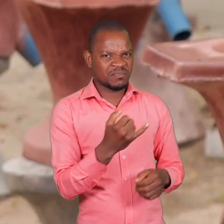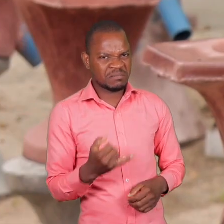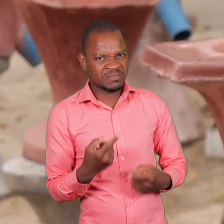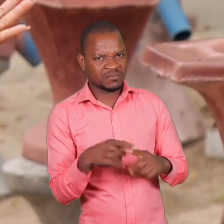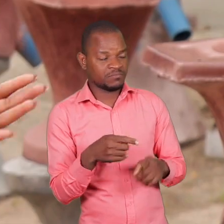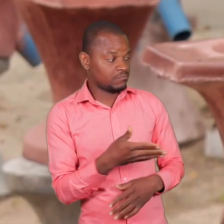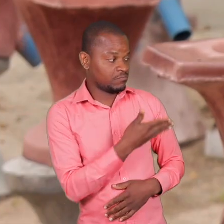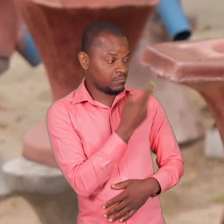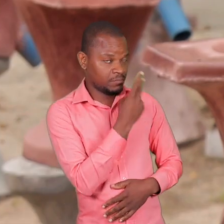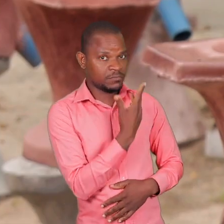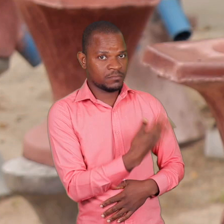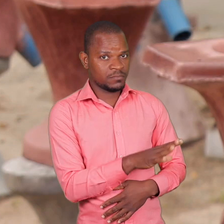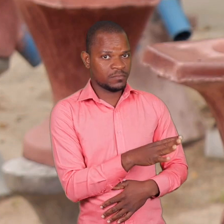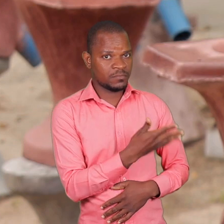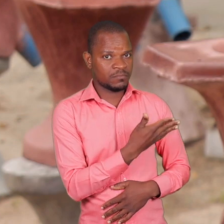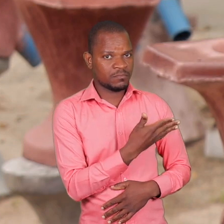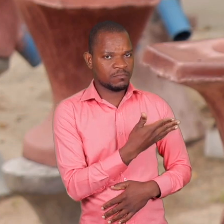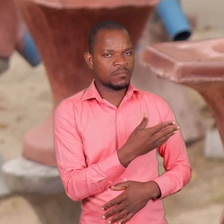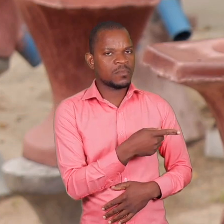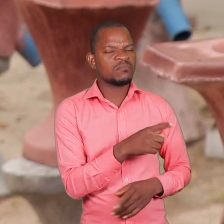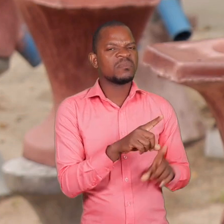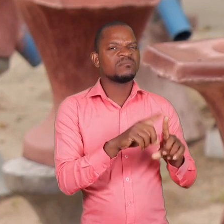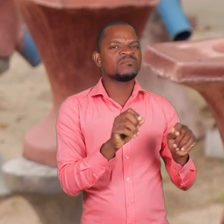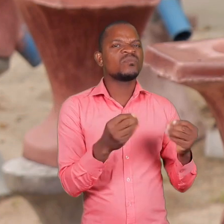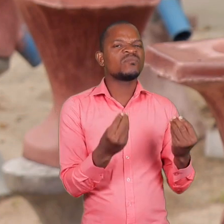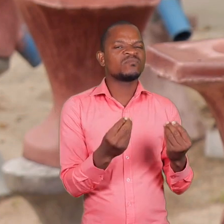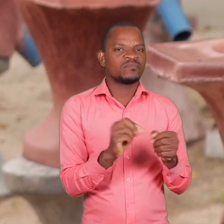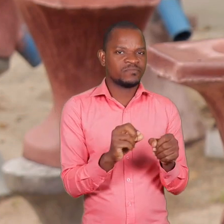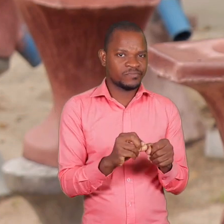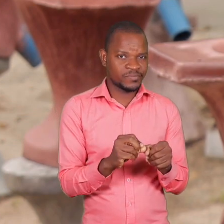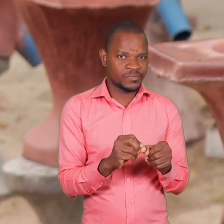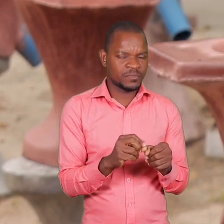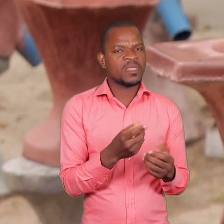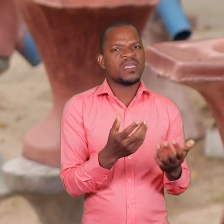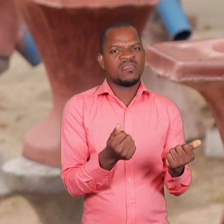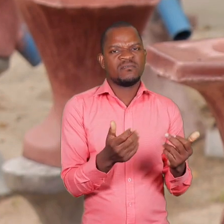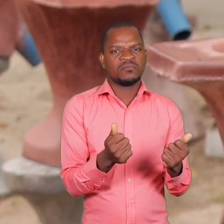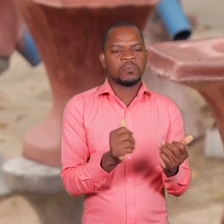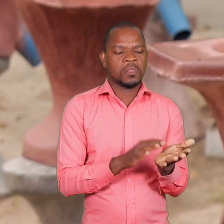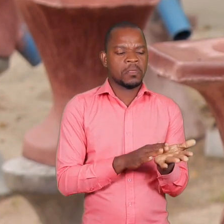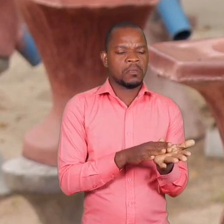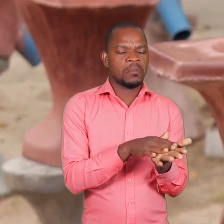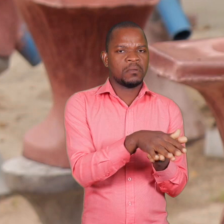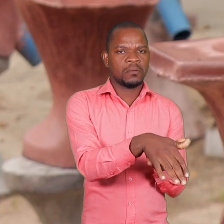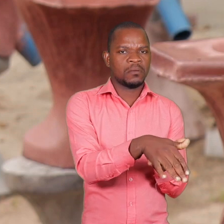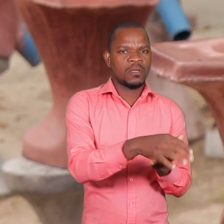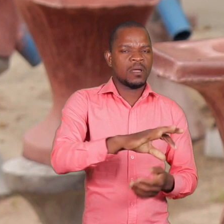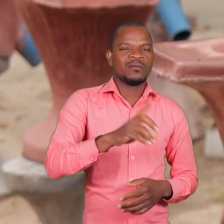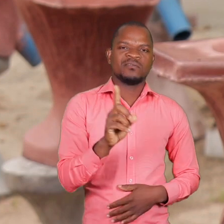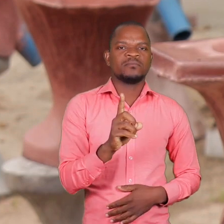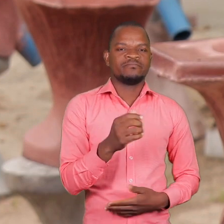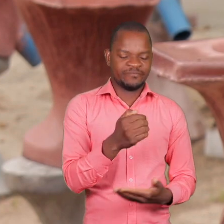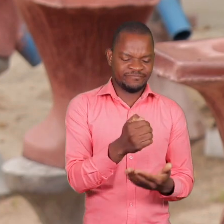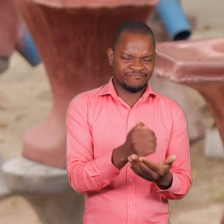aqui atrás. Ela é um produto que é sustentável e não gasta água,